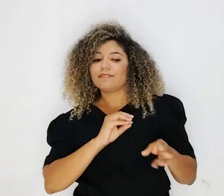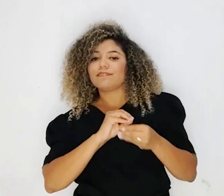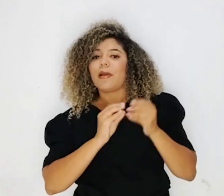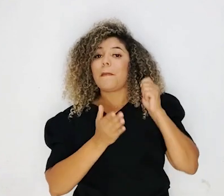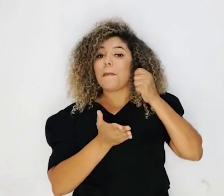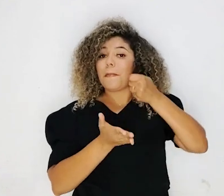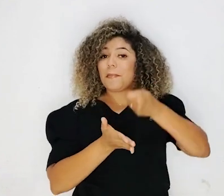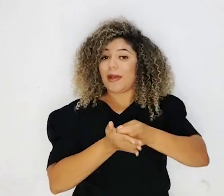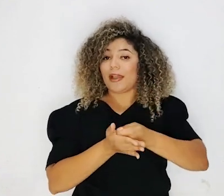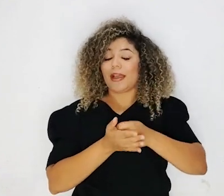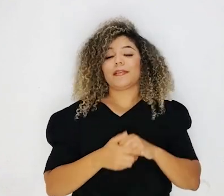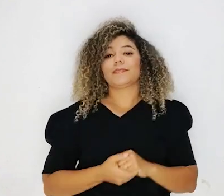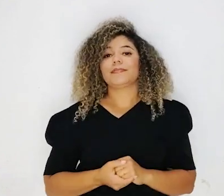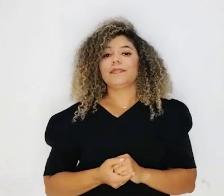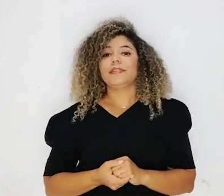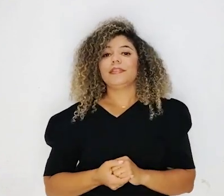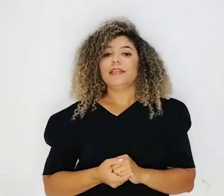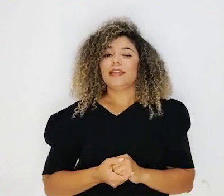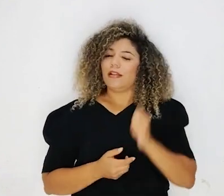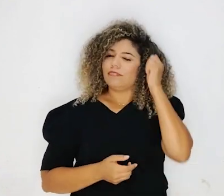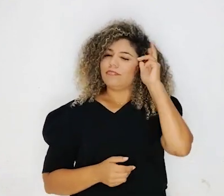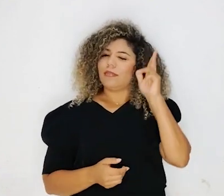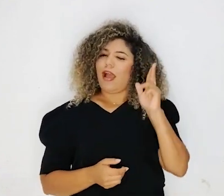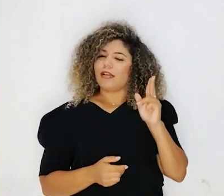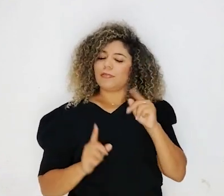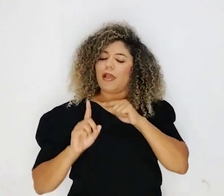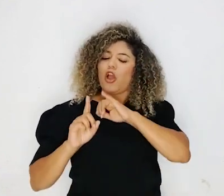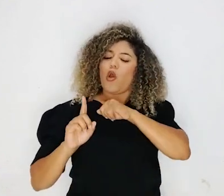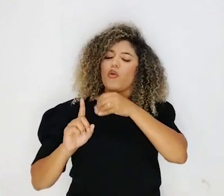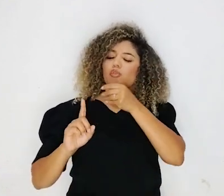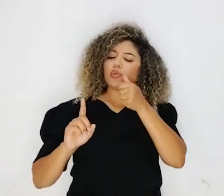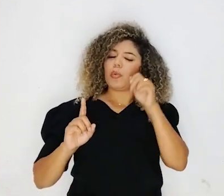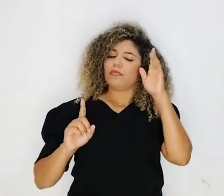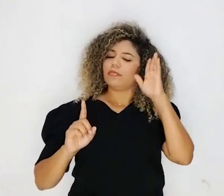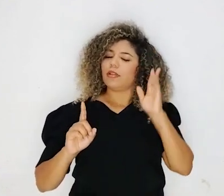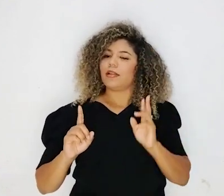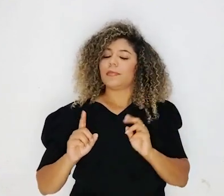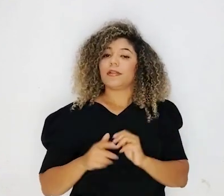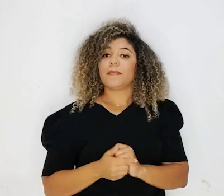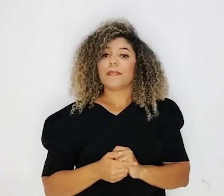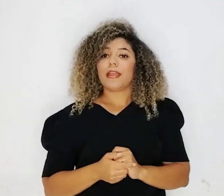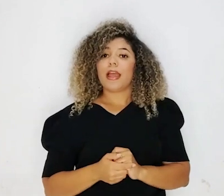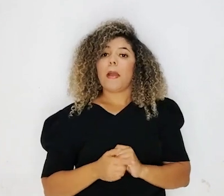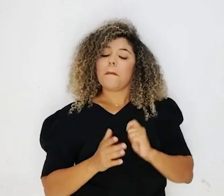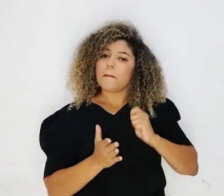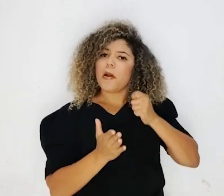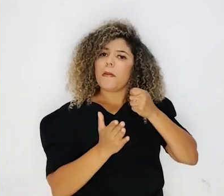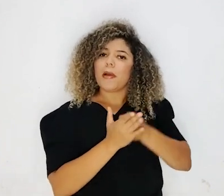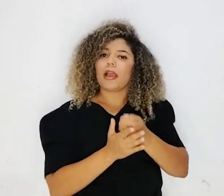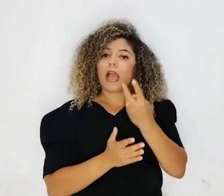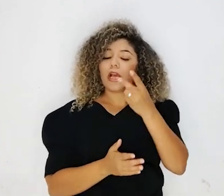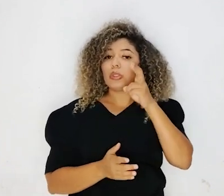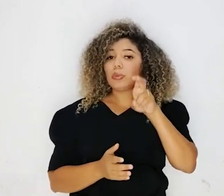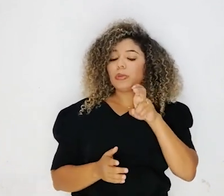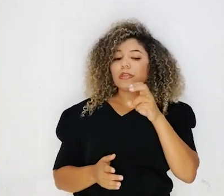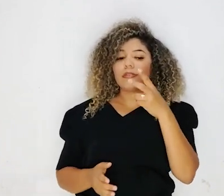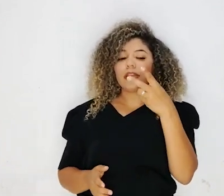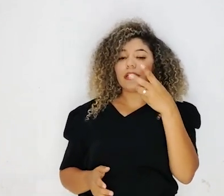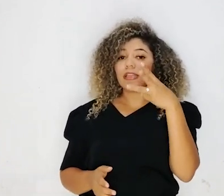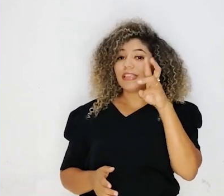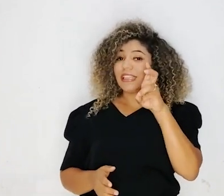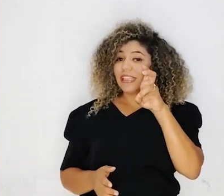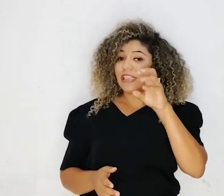seu amigo pagar? João está com esperteza aí, né, pessoal? Mas vamos ficar de olho. Se pode ser pago em 2 vezes de